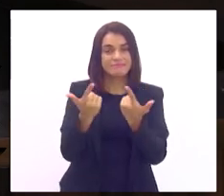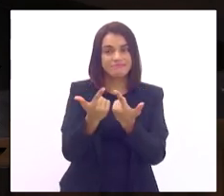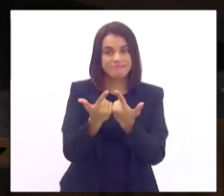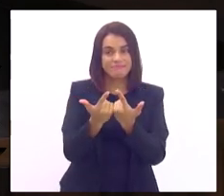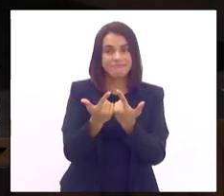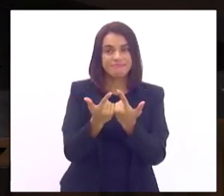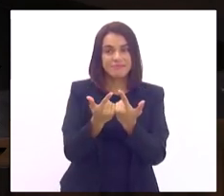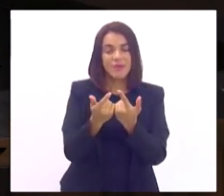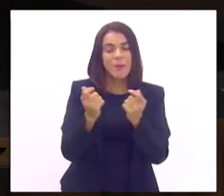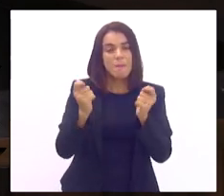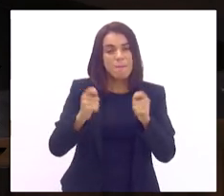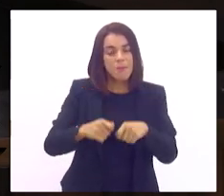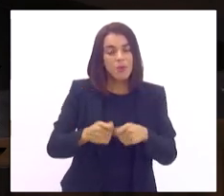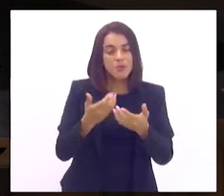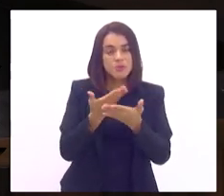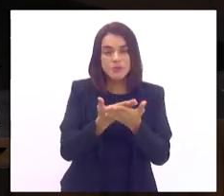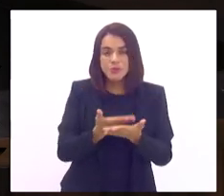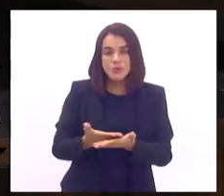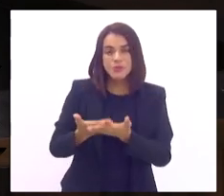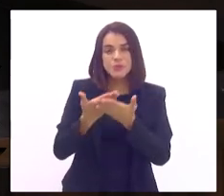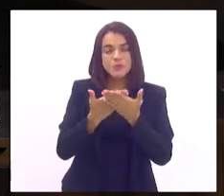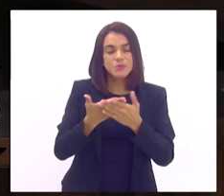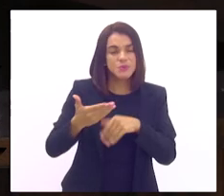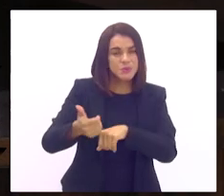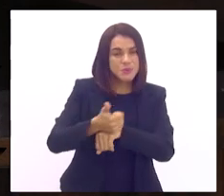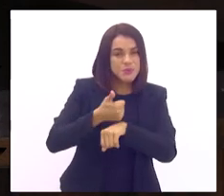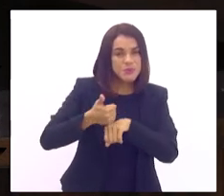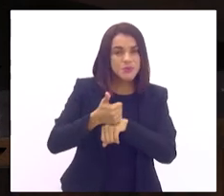pude me qualificar mais e mais,